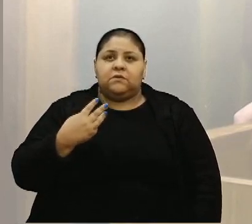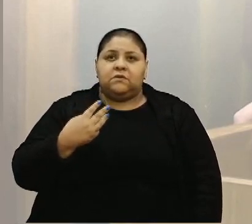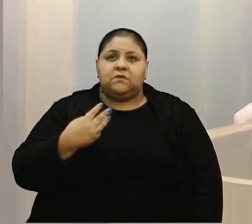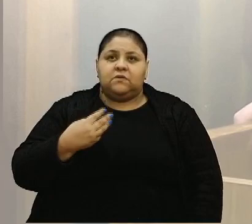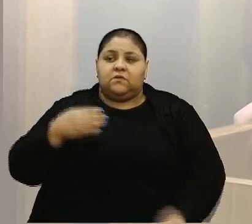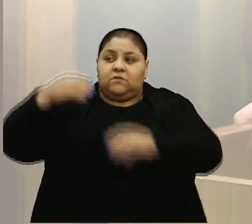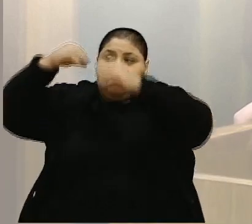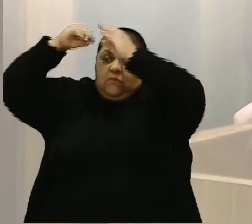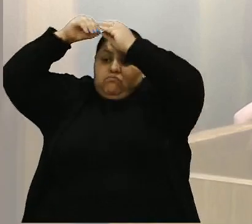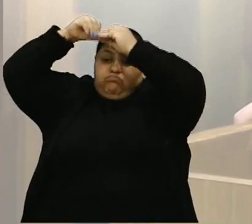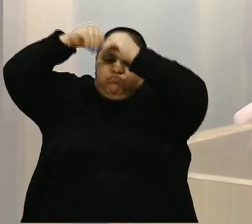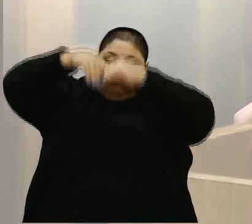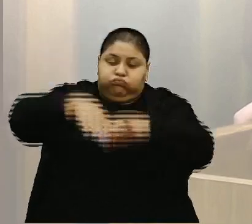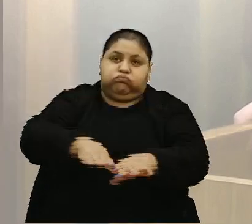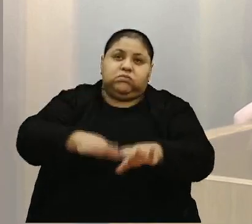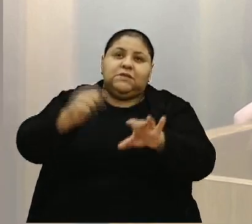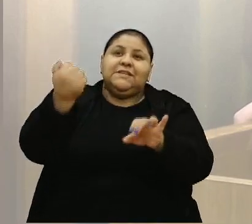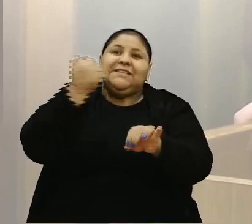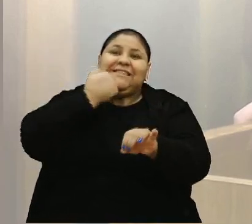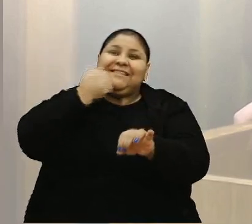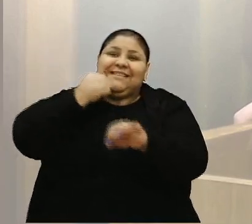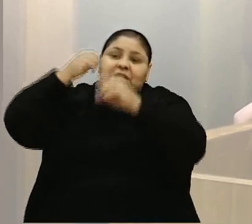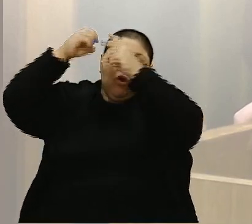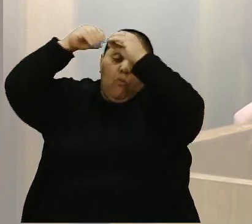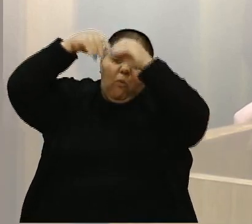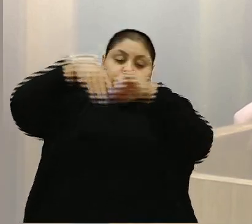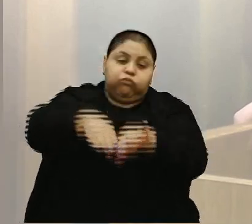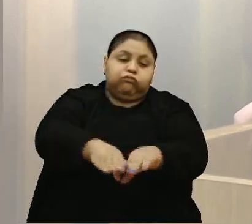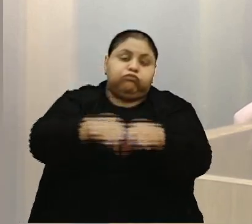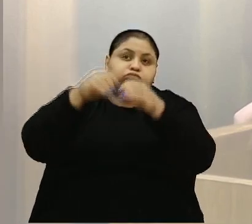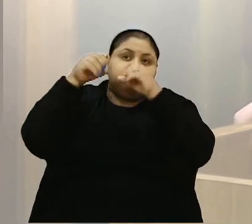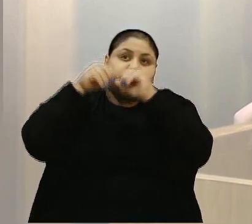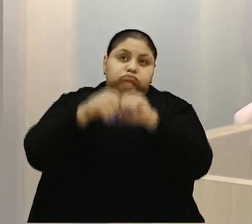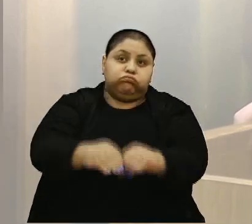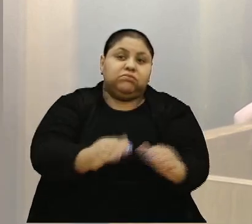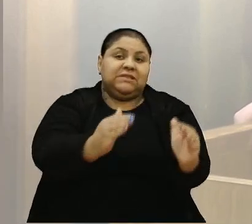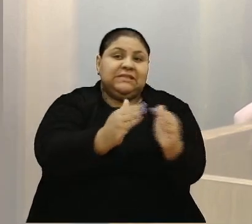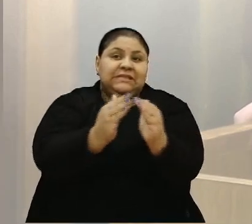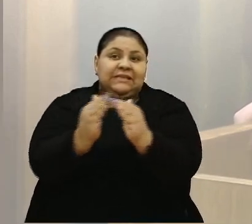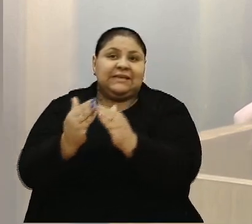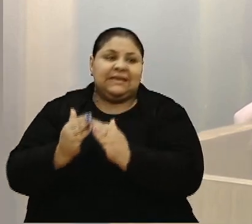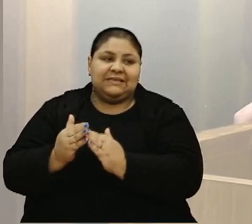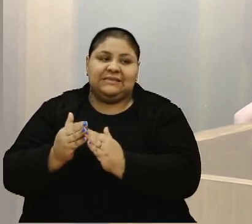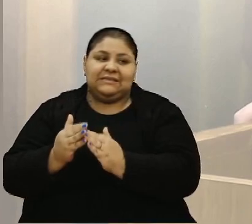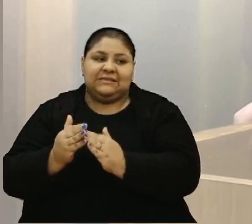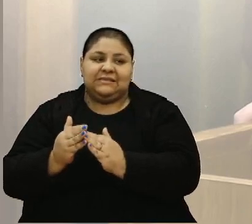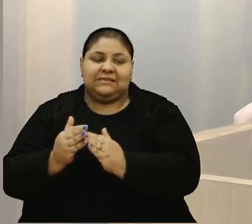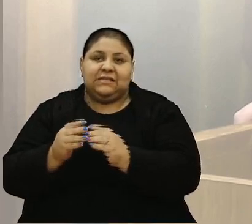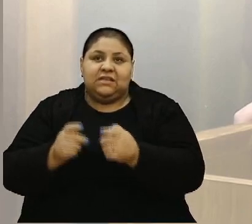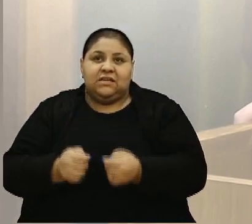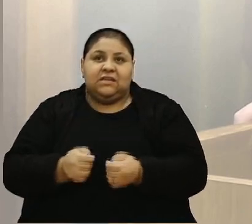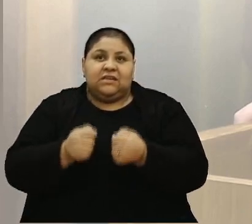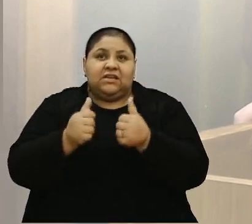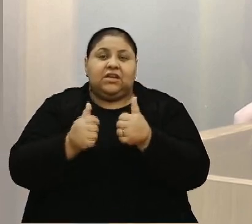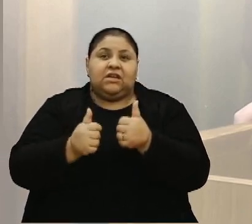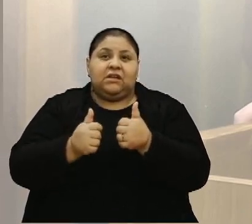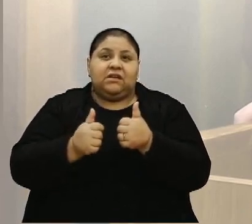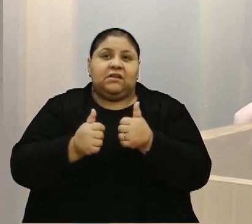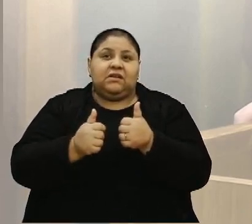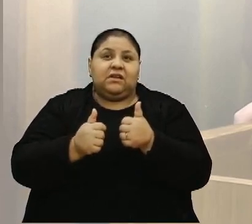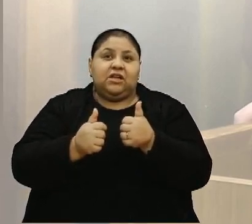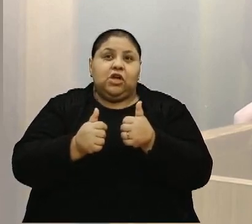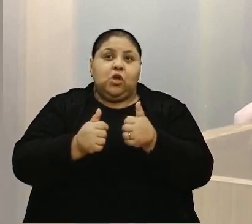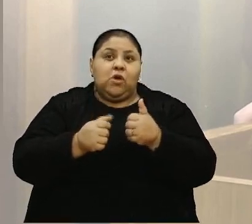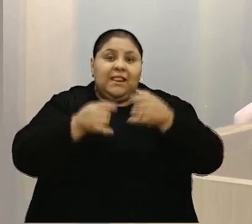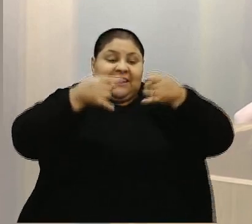desbarrancou pedras em cima de uma residência, quase em cima da cama